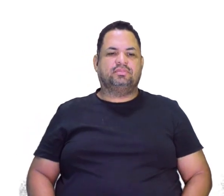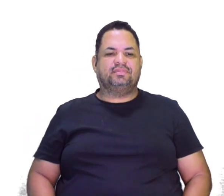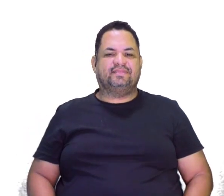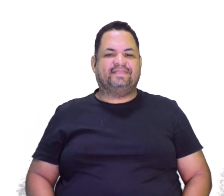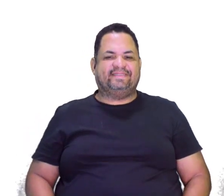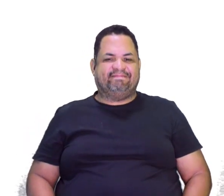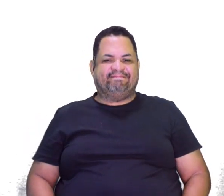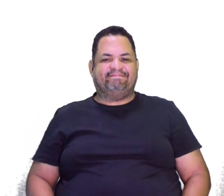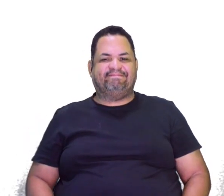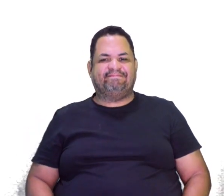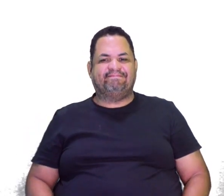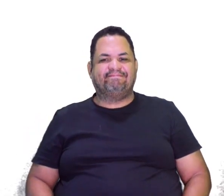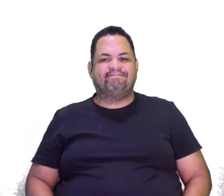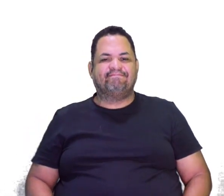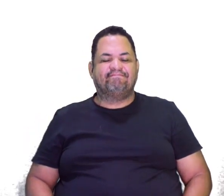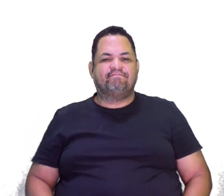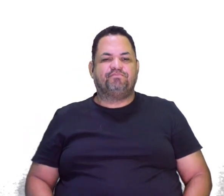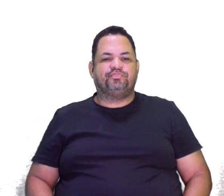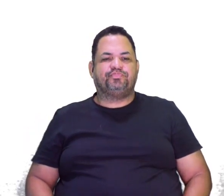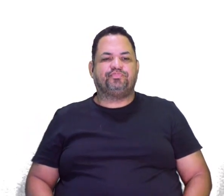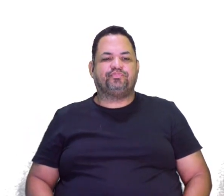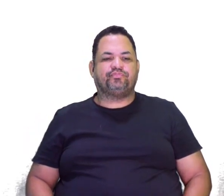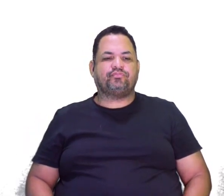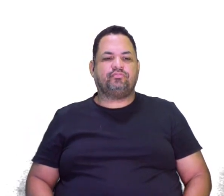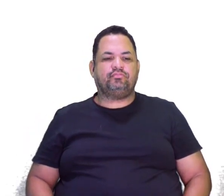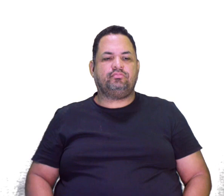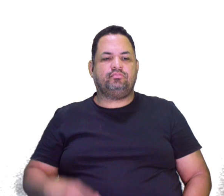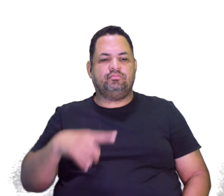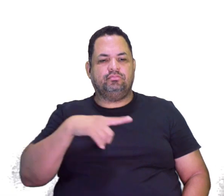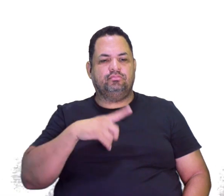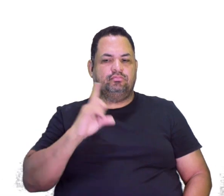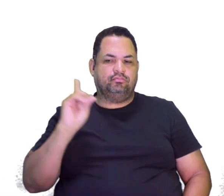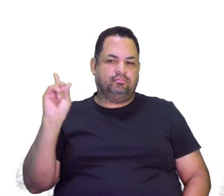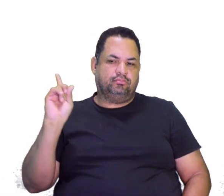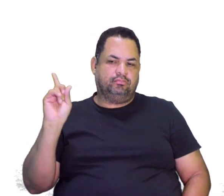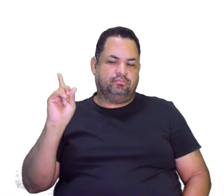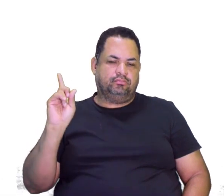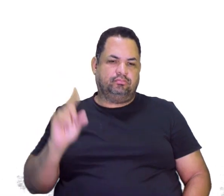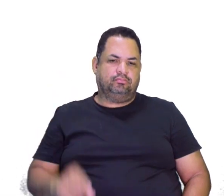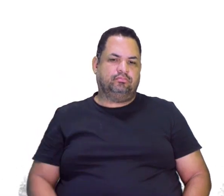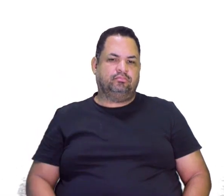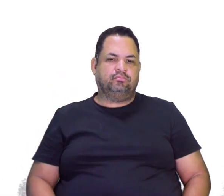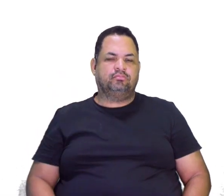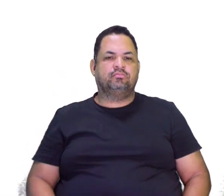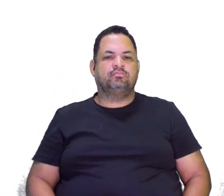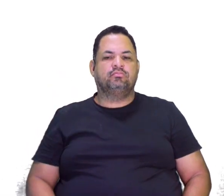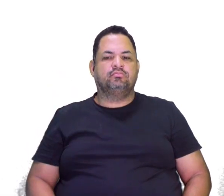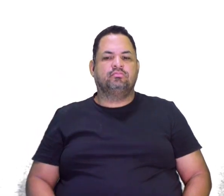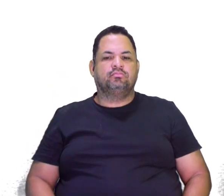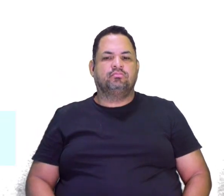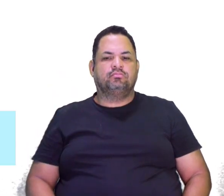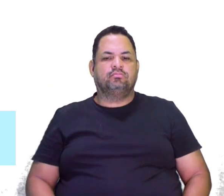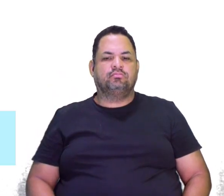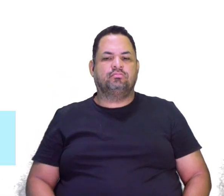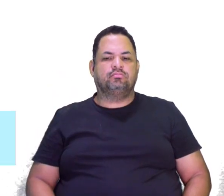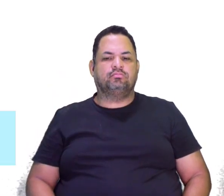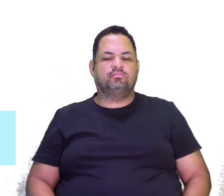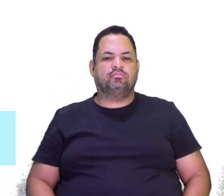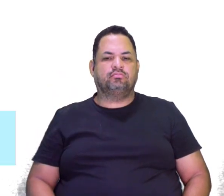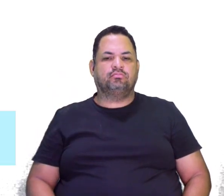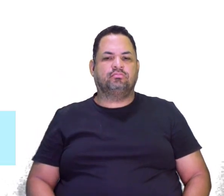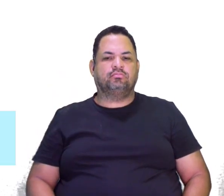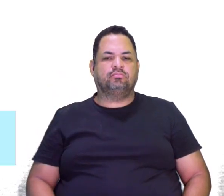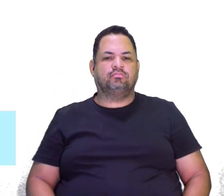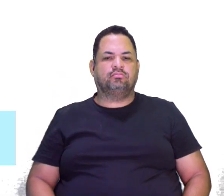ia falar Então temos aí o Mário de Andrade tô nem aí tô n e Anita